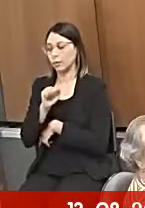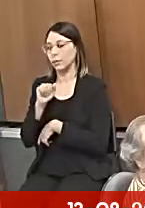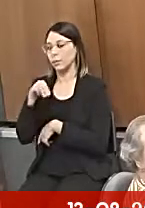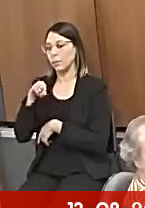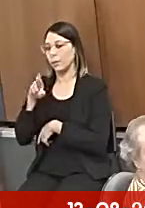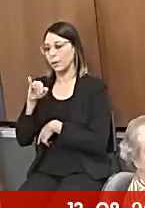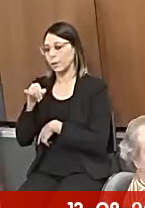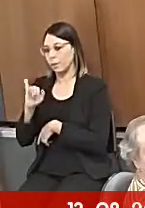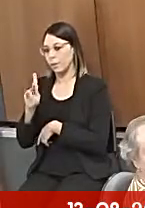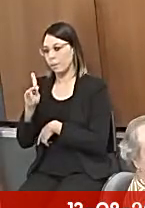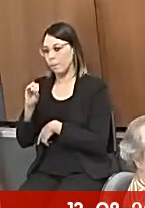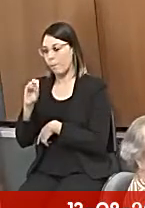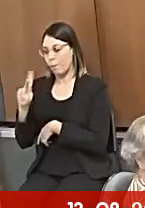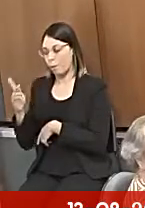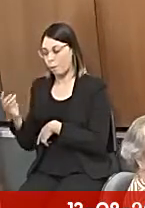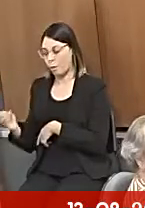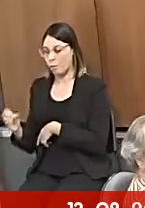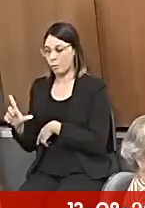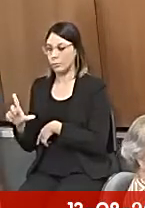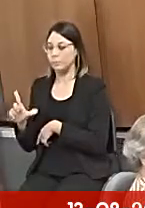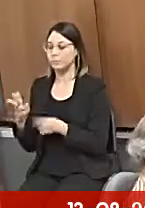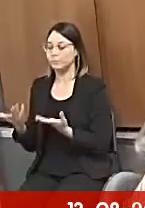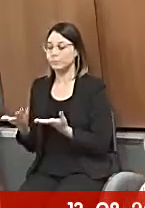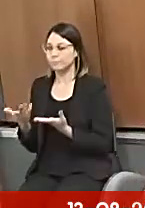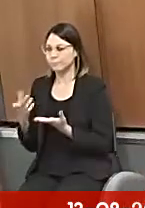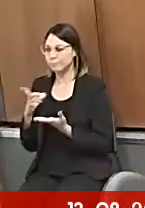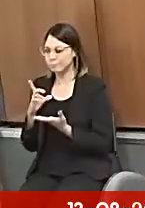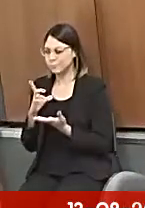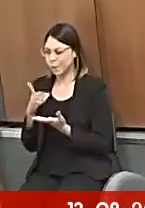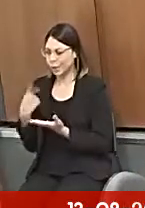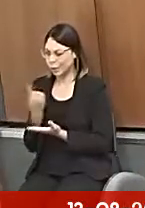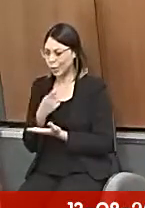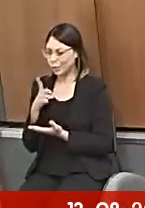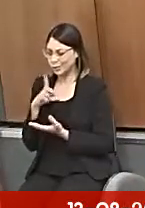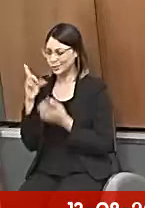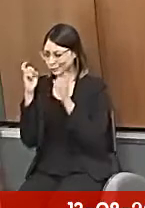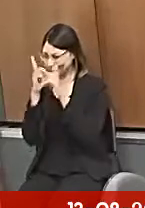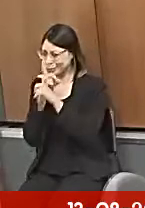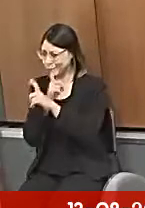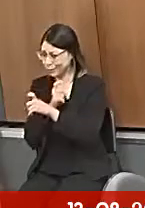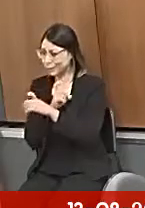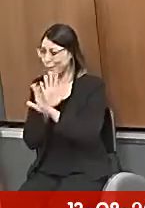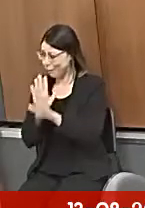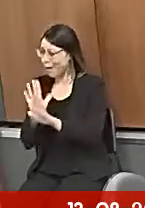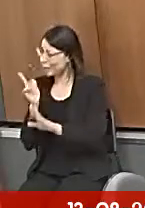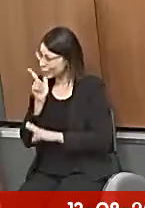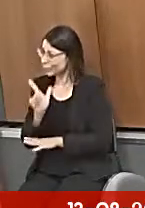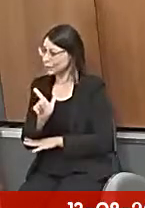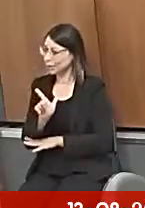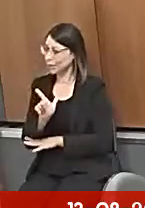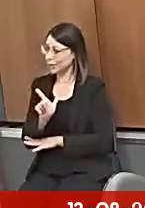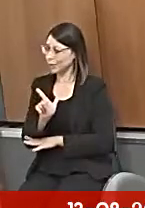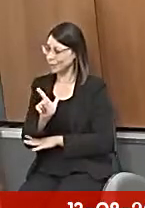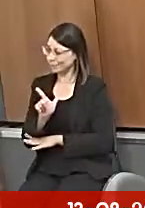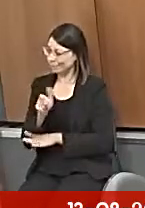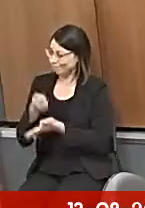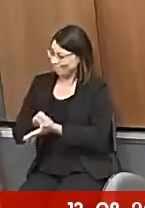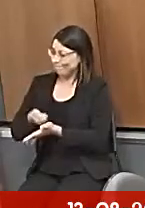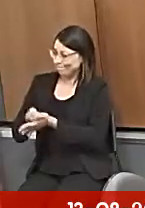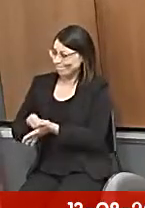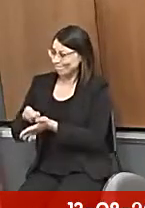fruta na romênia ou jogando ela tinha alguma dificuldade que a gente consegue mantê los treinando em